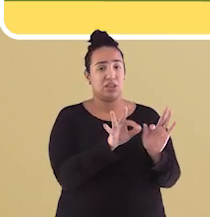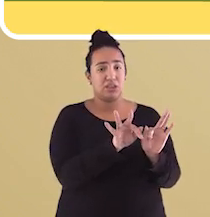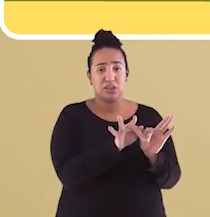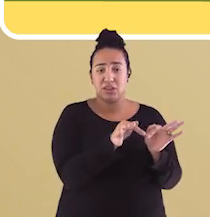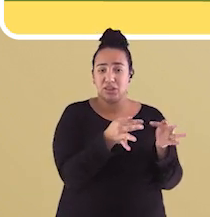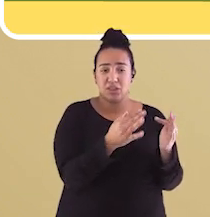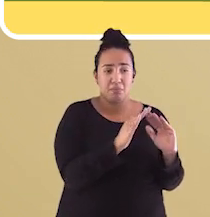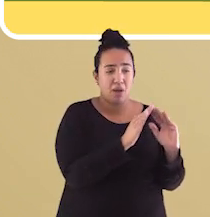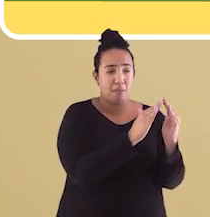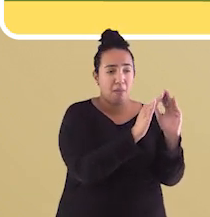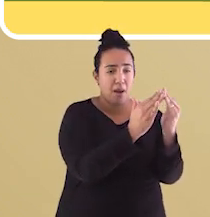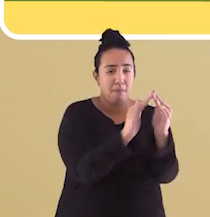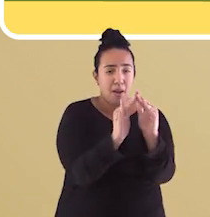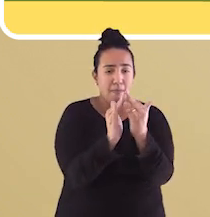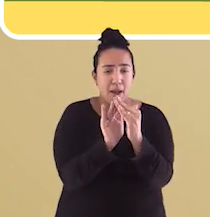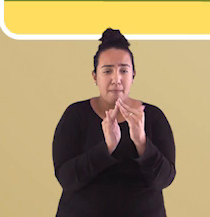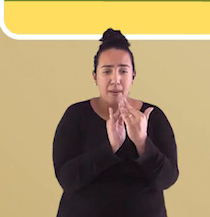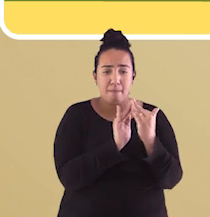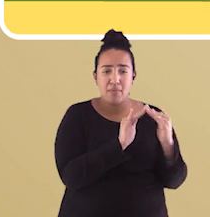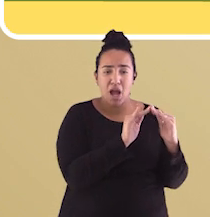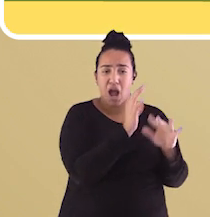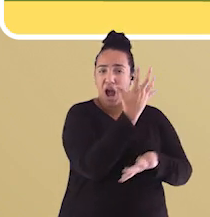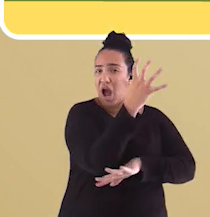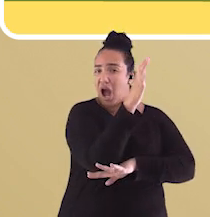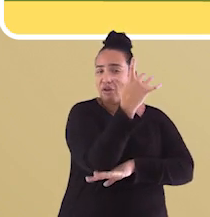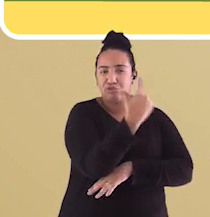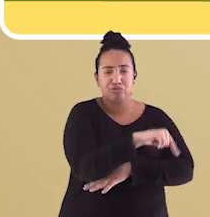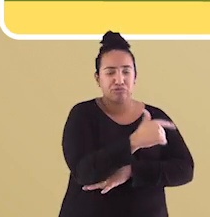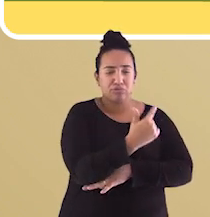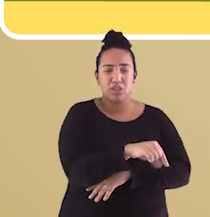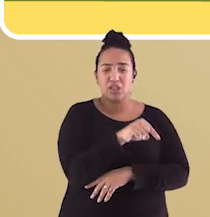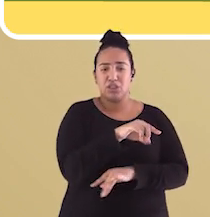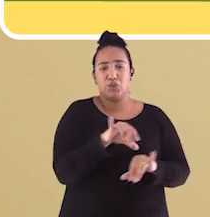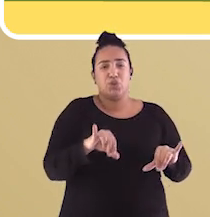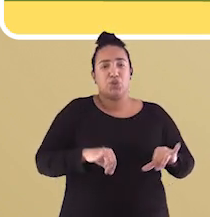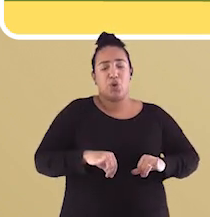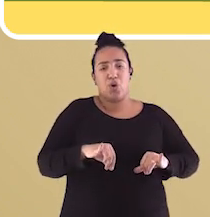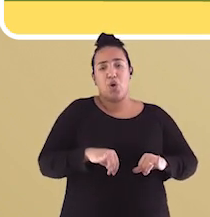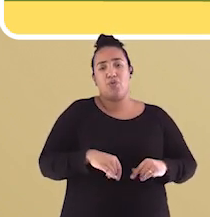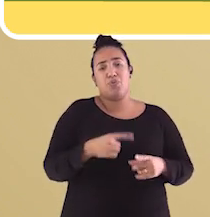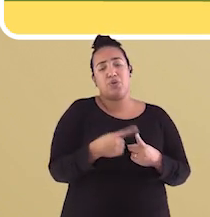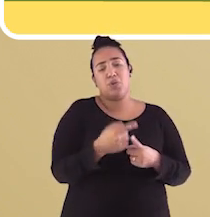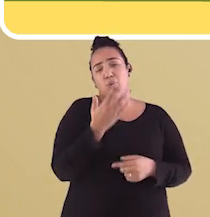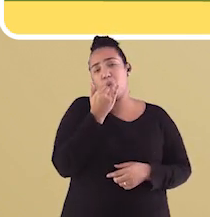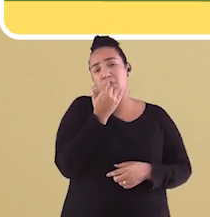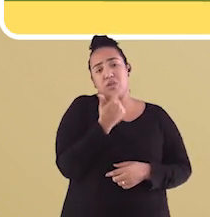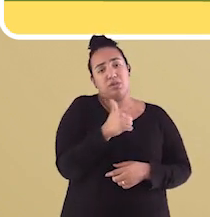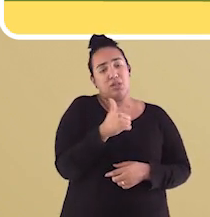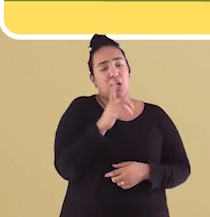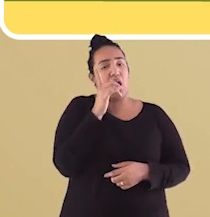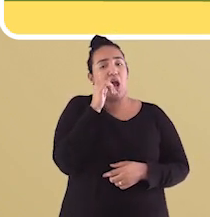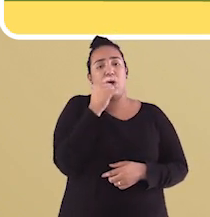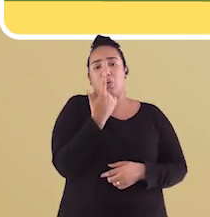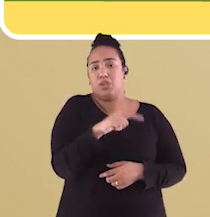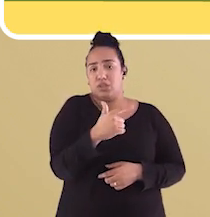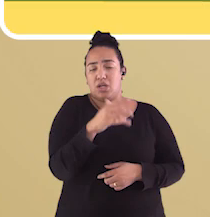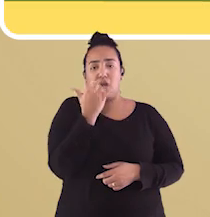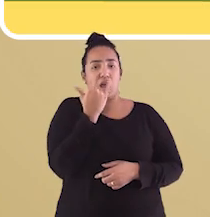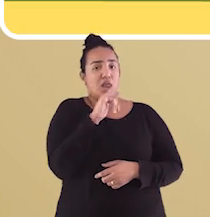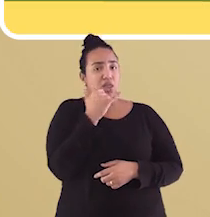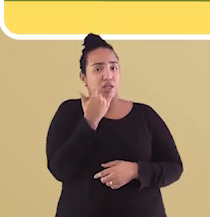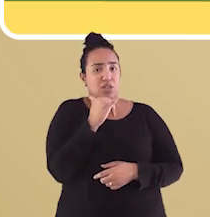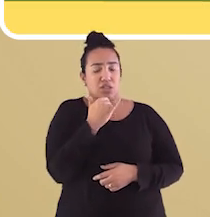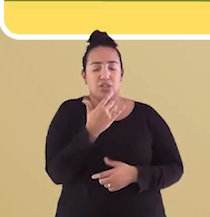e aglomeradas, sem área verde, onde muitos sofrem com falta de alimento, água, energia